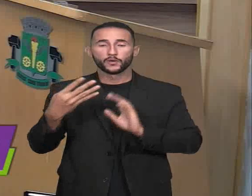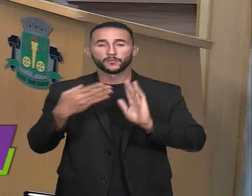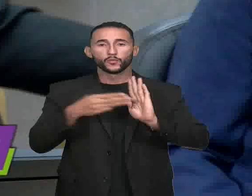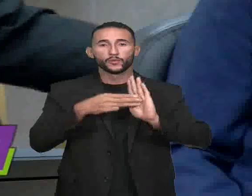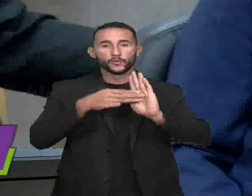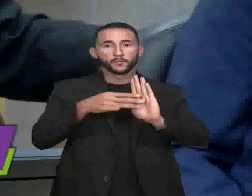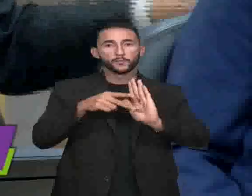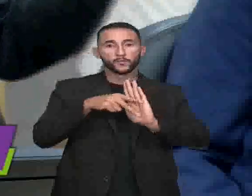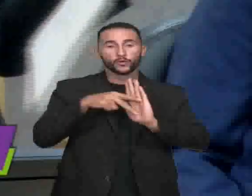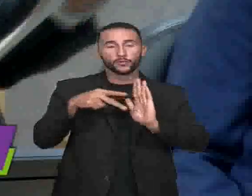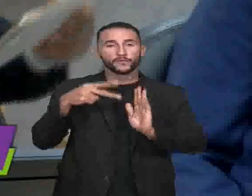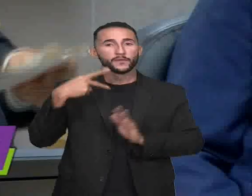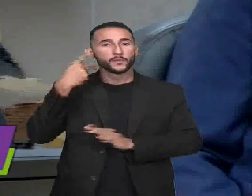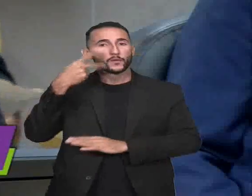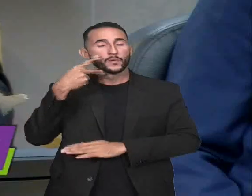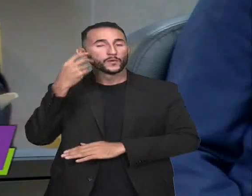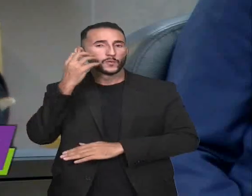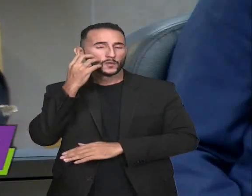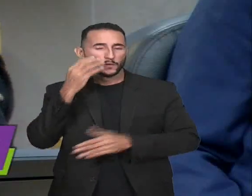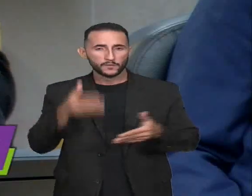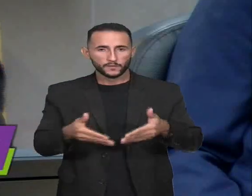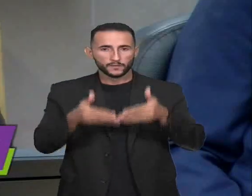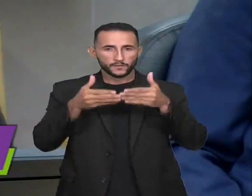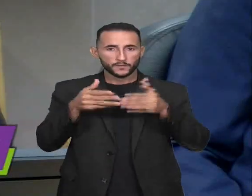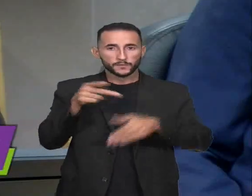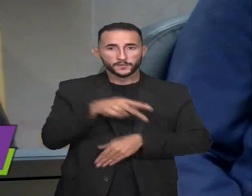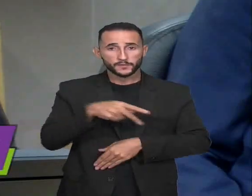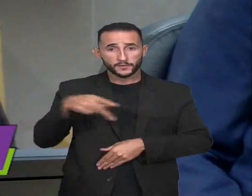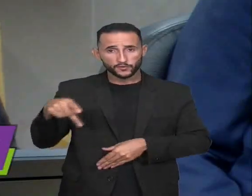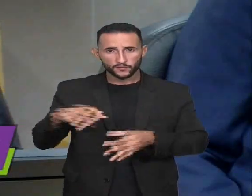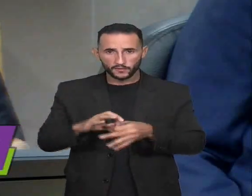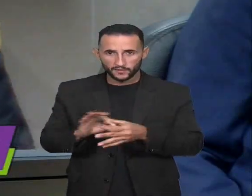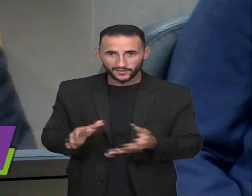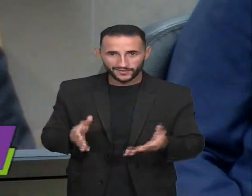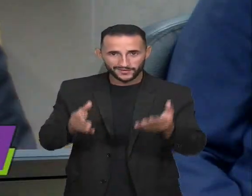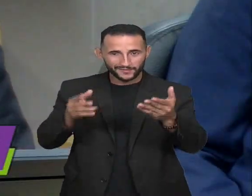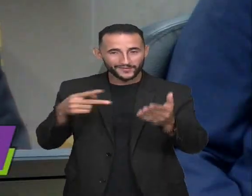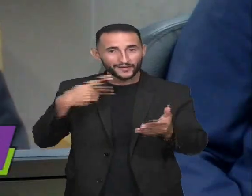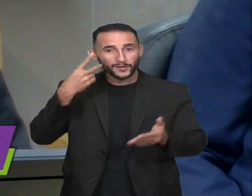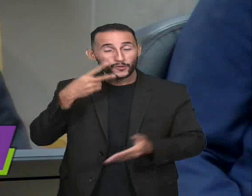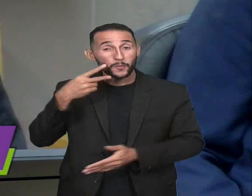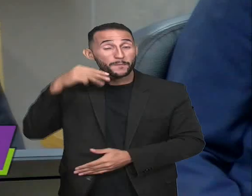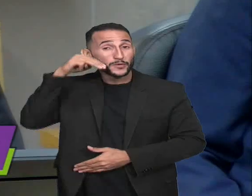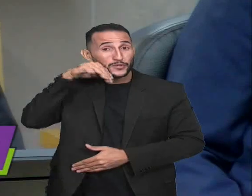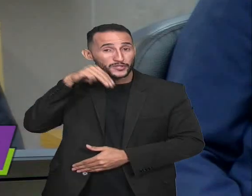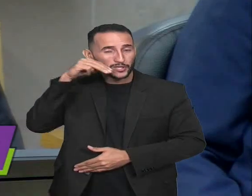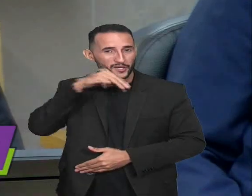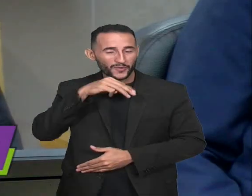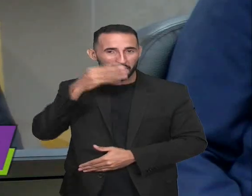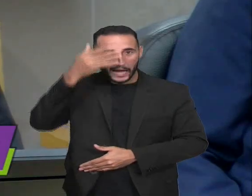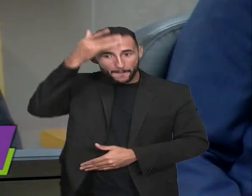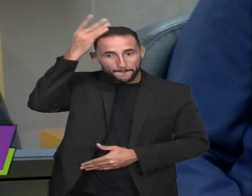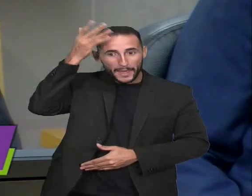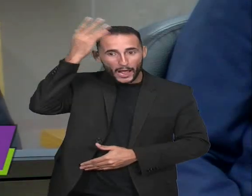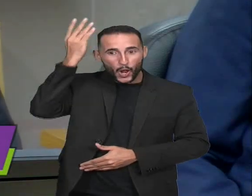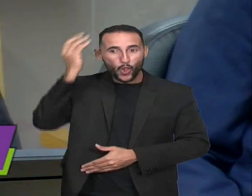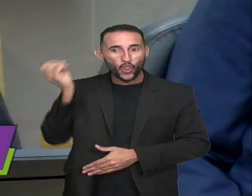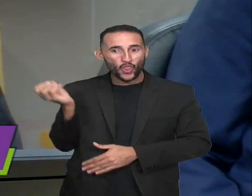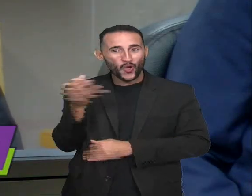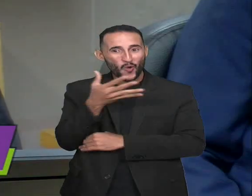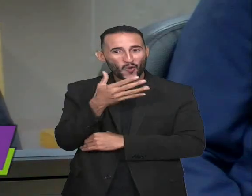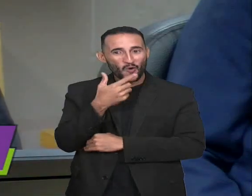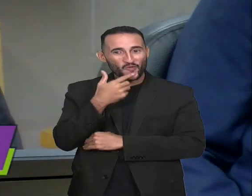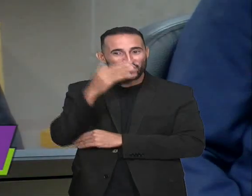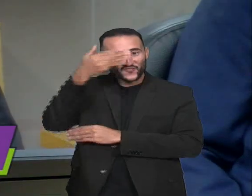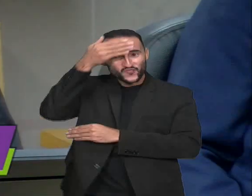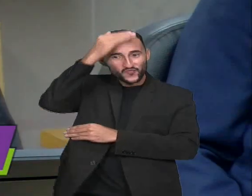Saúde questão de ordem senhor presidente questão de ordem na Vereador Michel Figueiredo cabelo novo cabelo bonitão